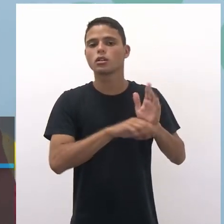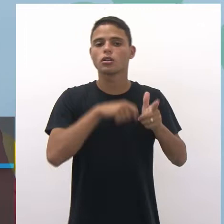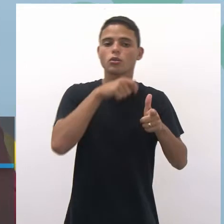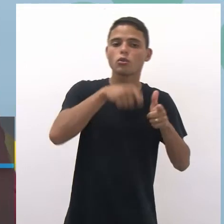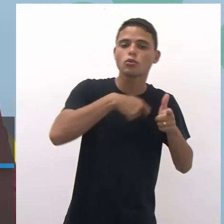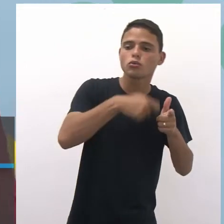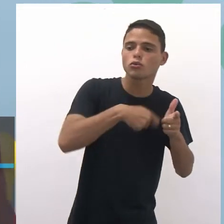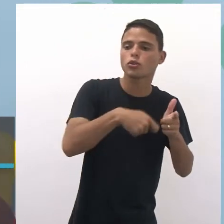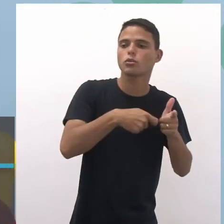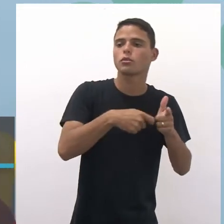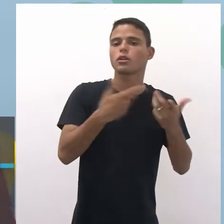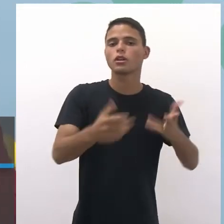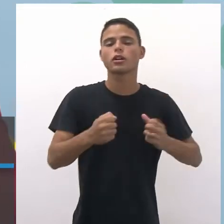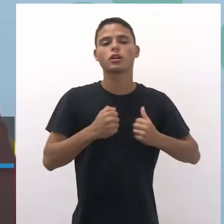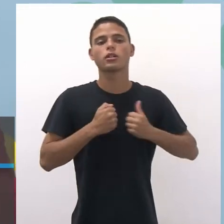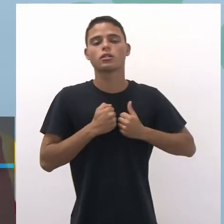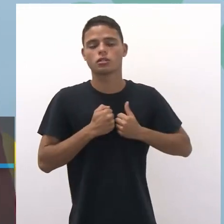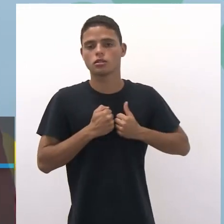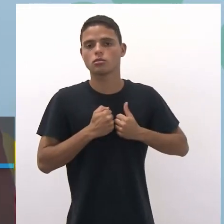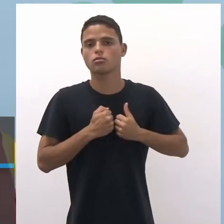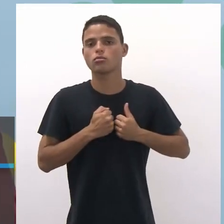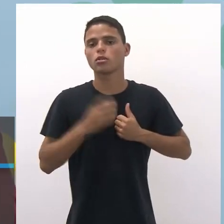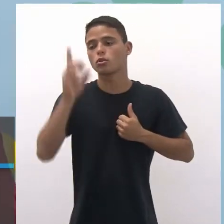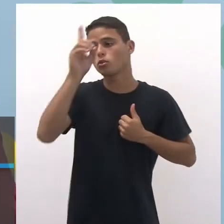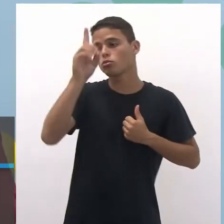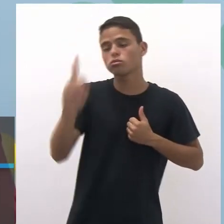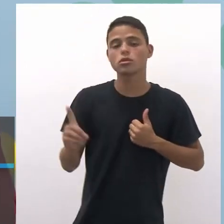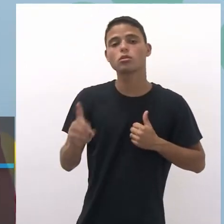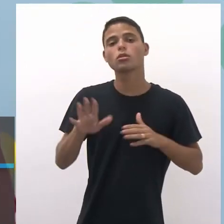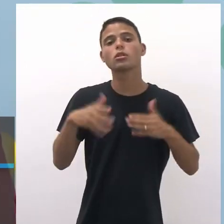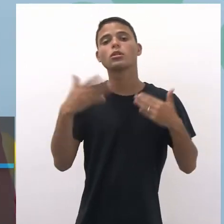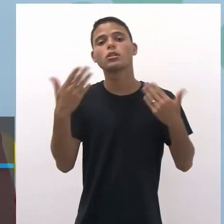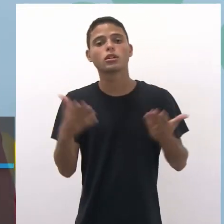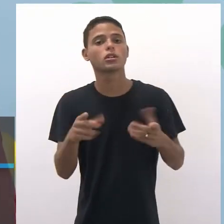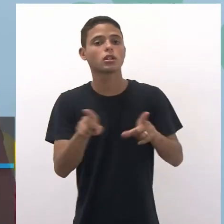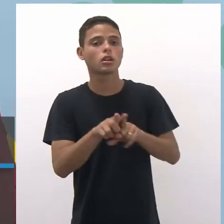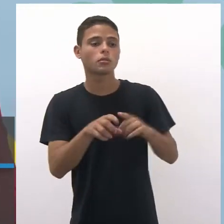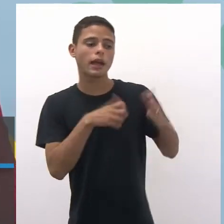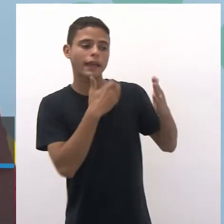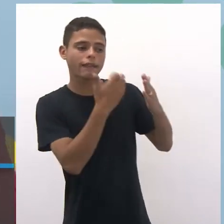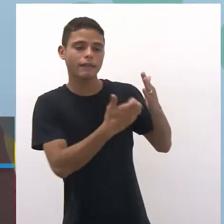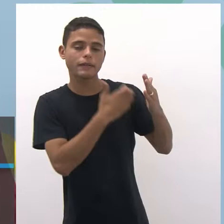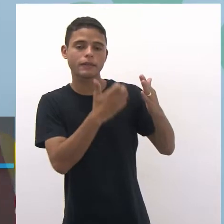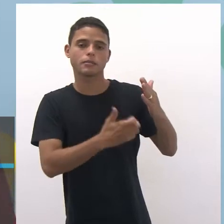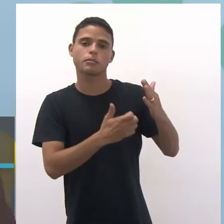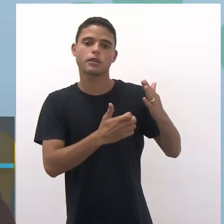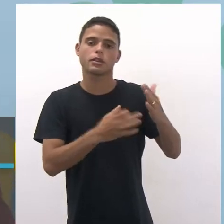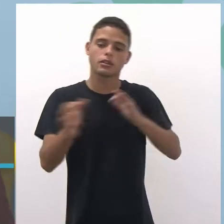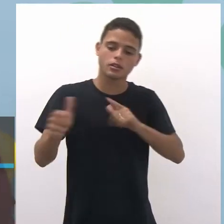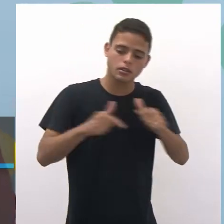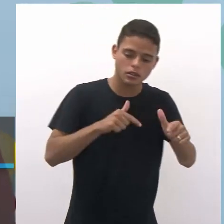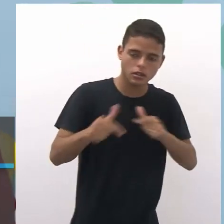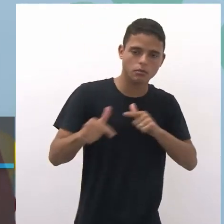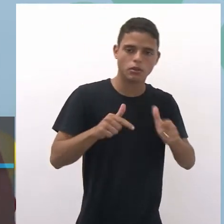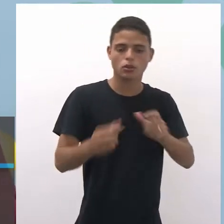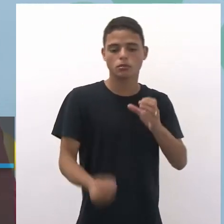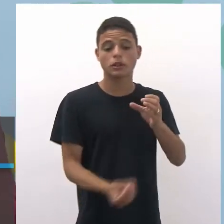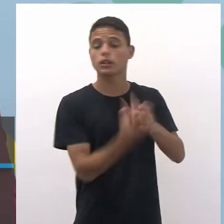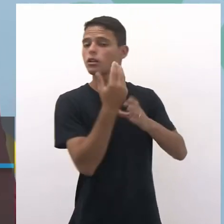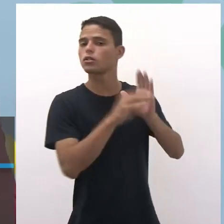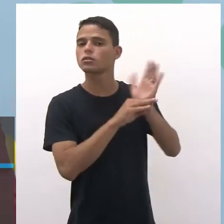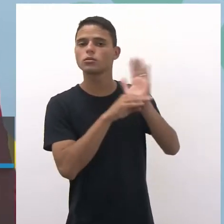é o diretor, quais são as empresas envolvidas na produção desse vídeo, qual é a verdadeira